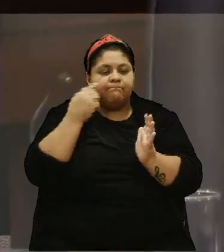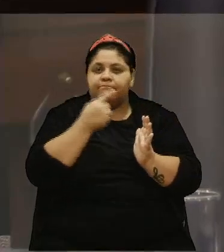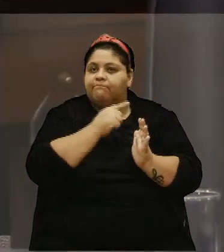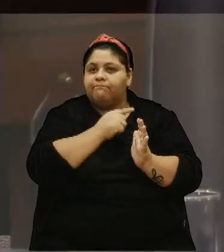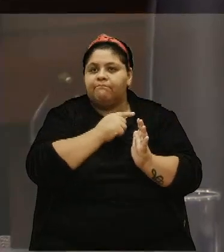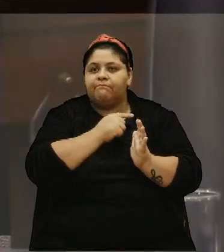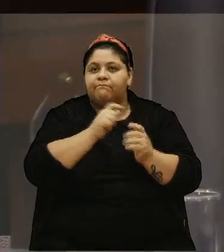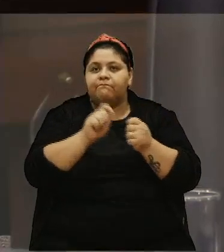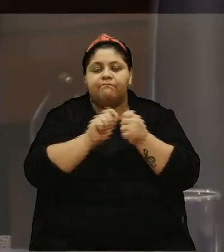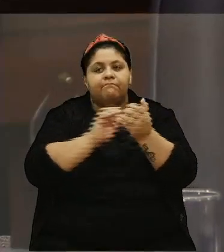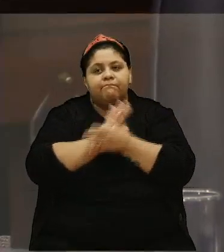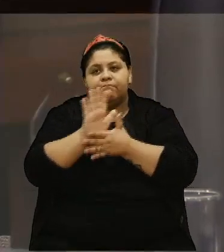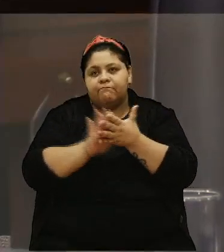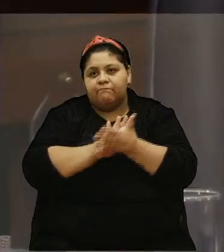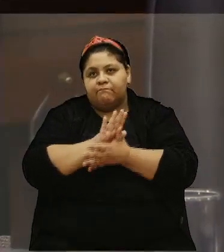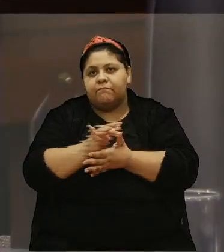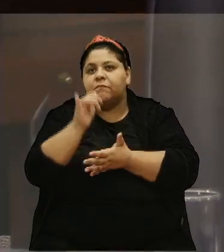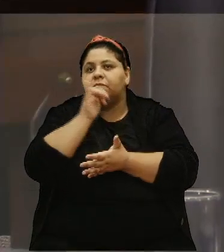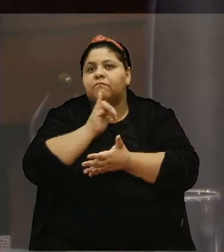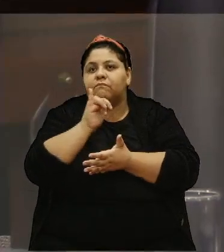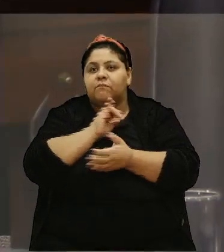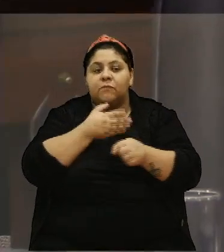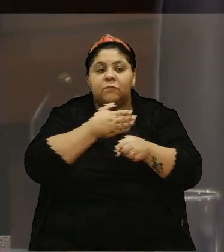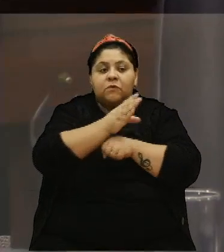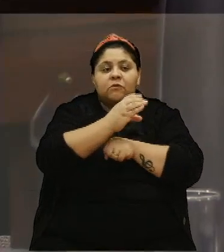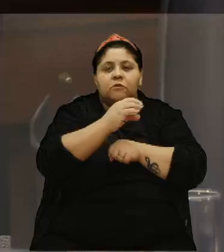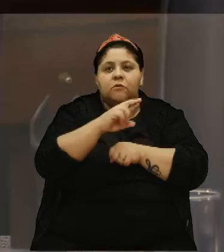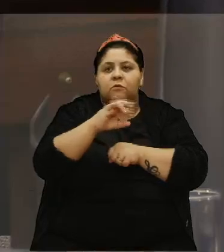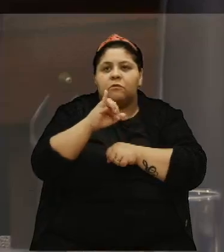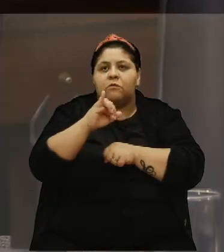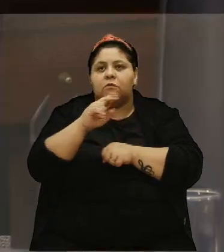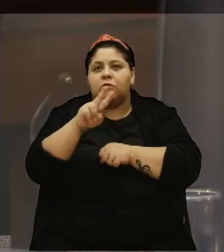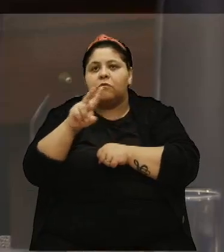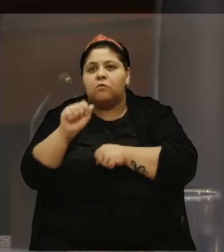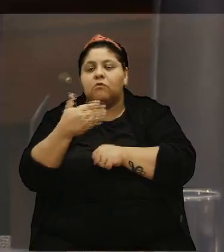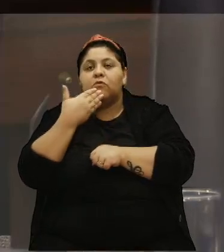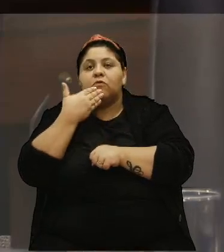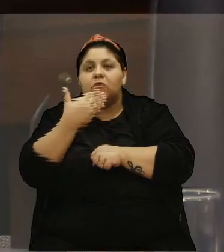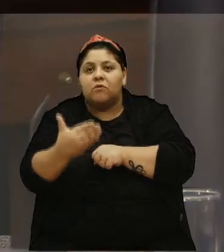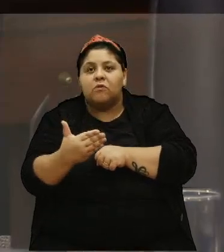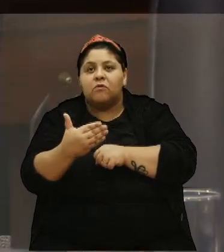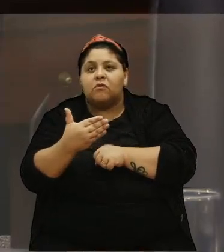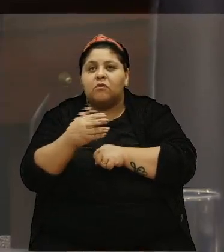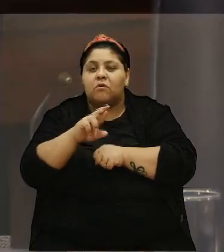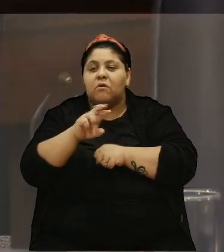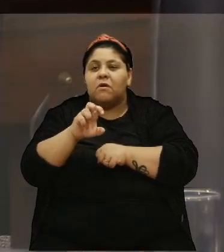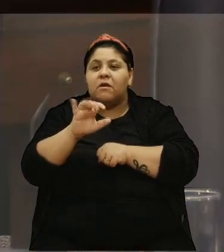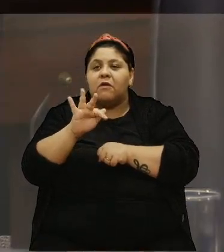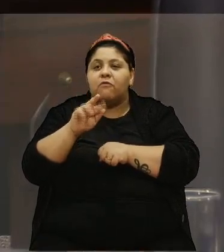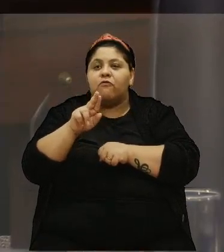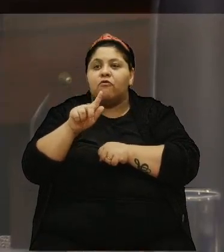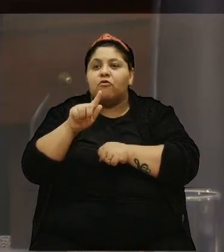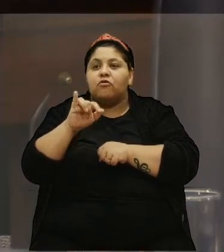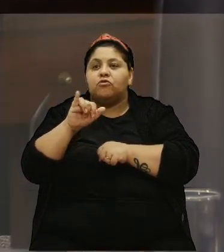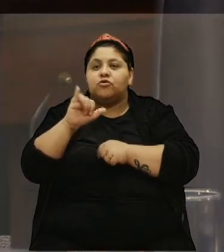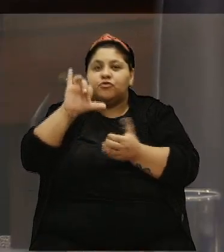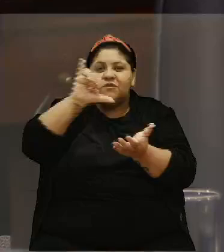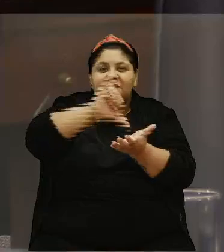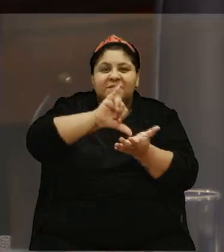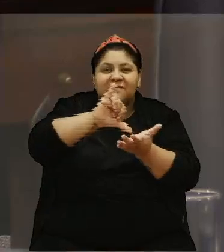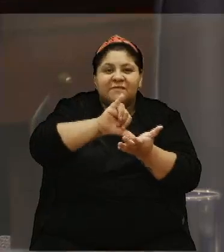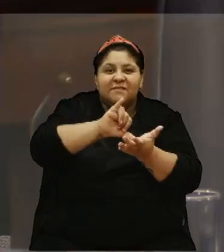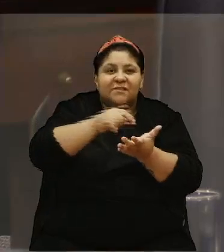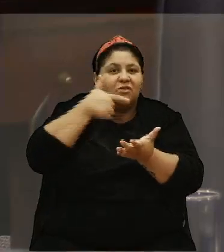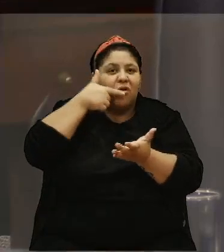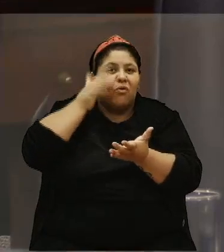saindo. Vou dar o exemplo do acesso à Criúva. A gente pede um simples refúgio central na pista e esse refúgio não